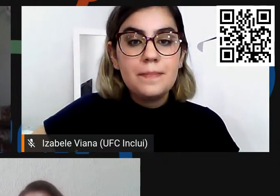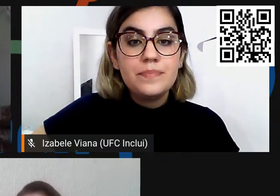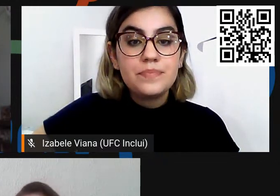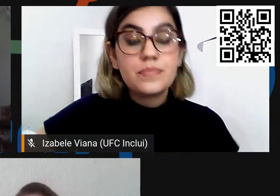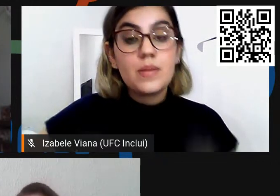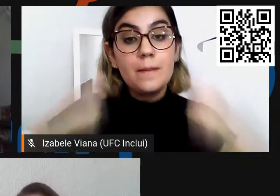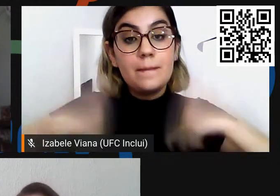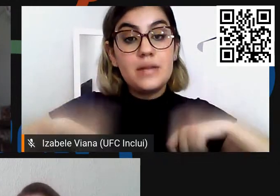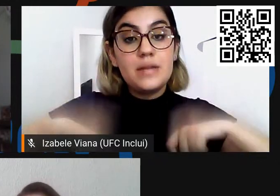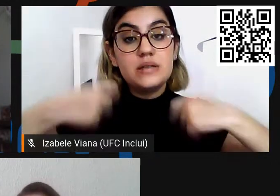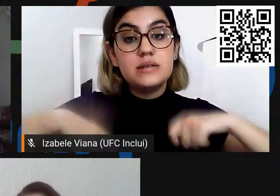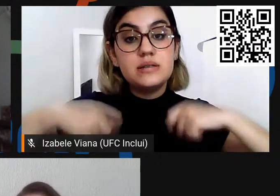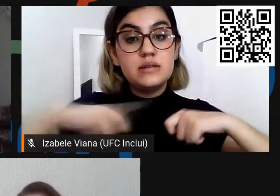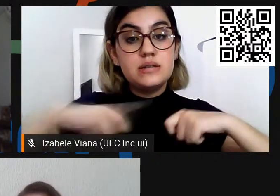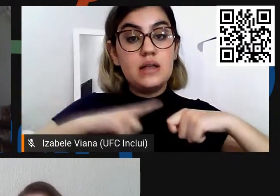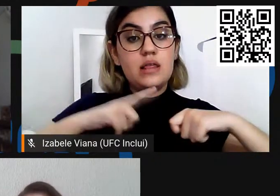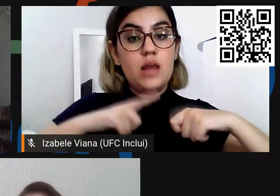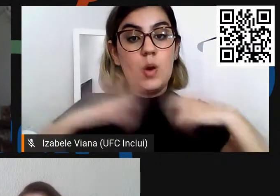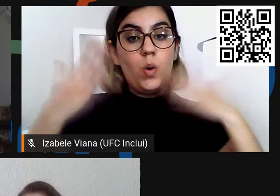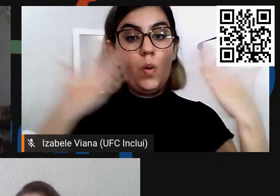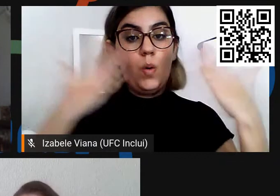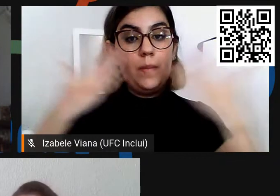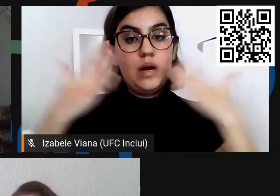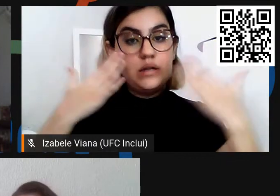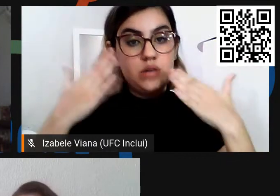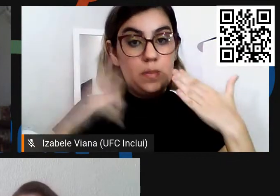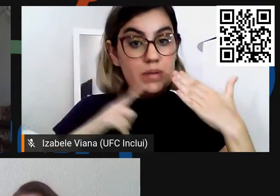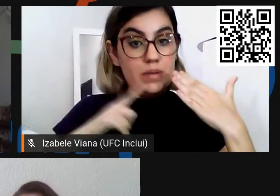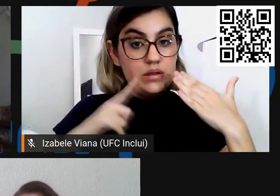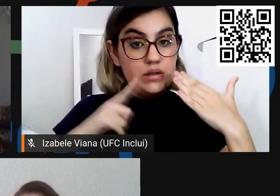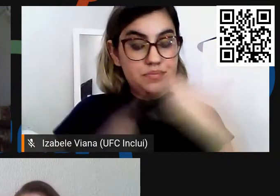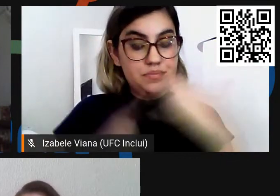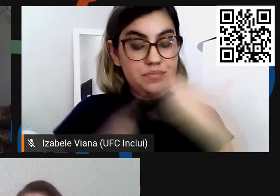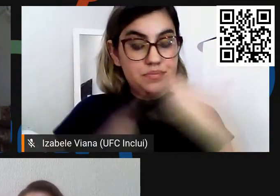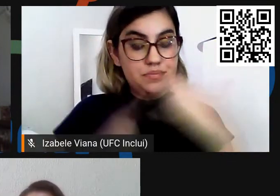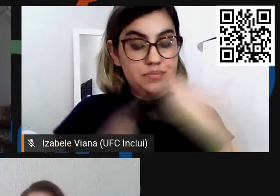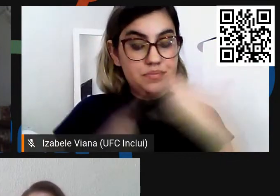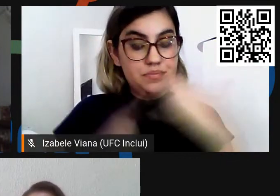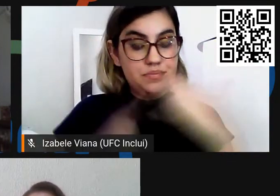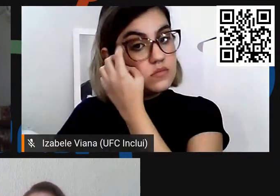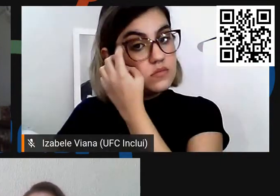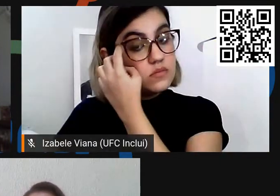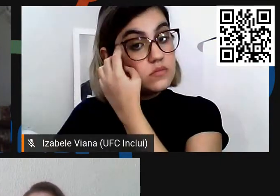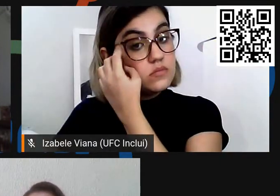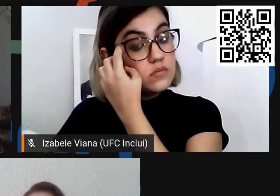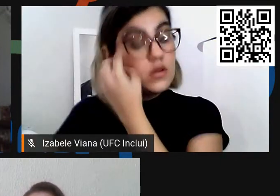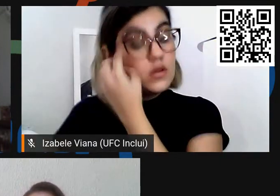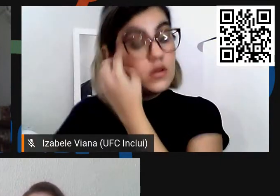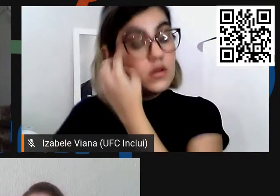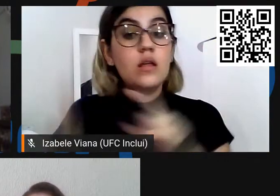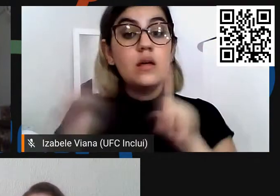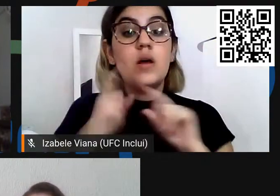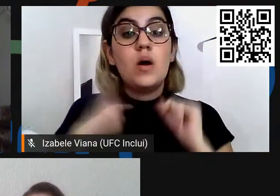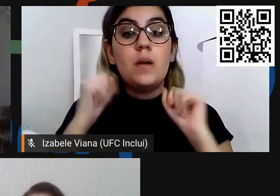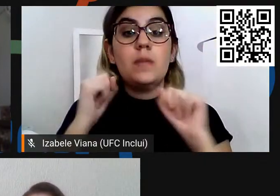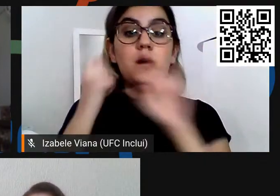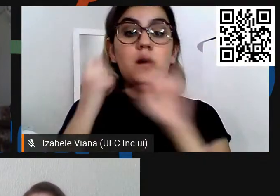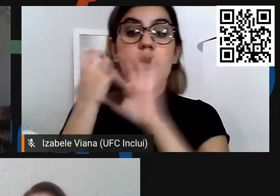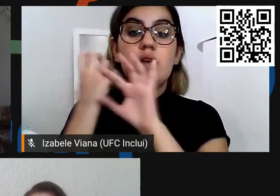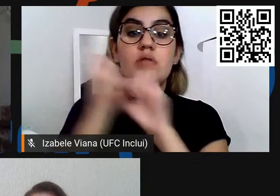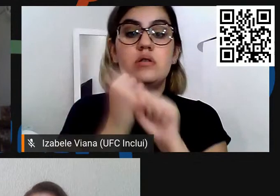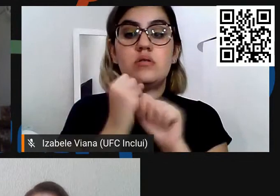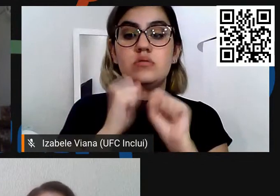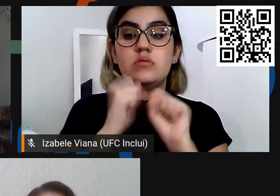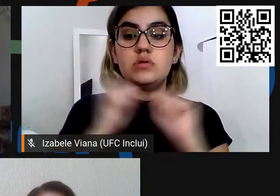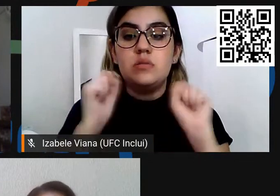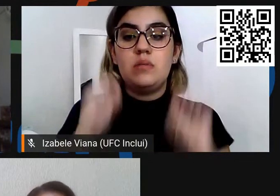Deve fazer uma comparação? Ela pergunta, né? E também diz, posso fazer uma revisão sistemática sem usar o C?